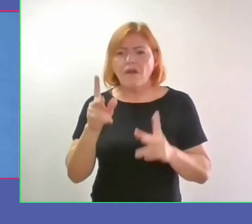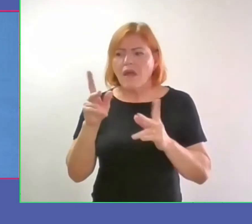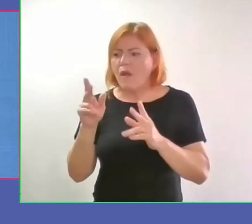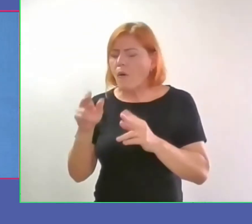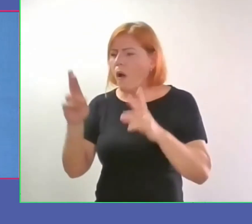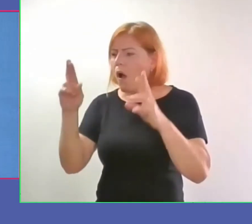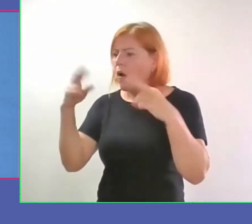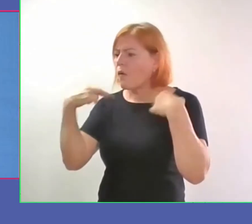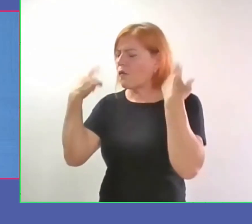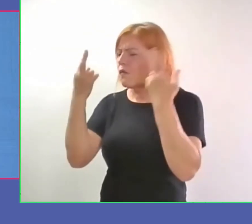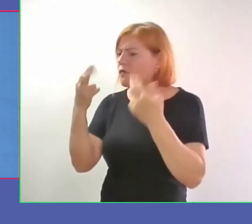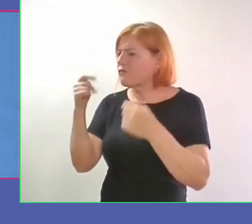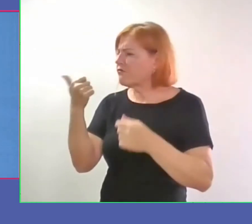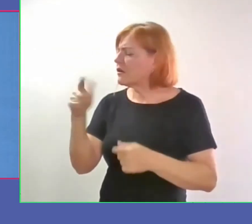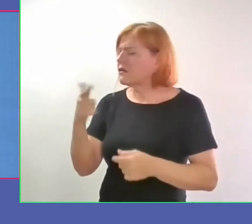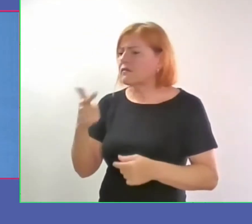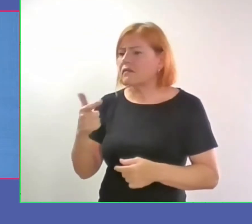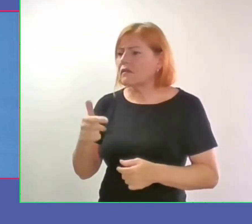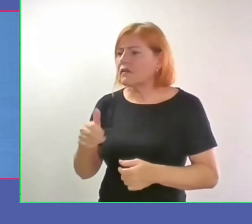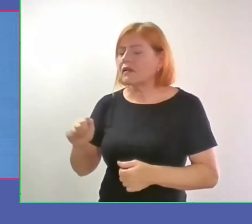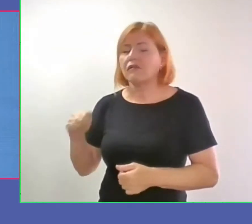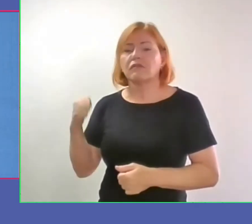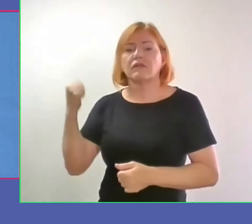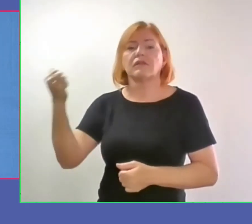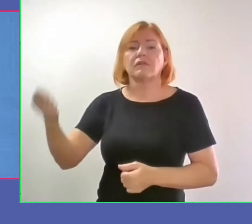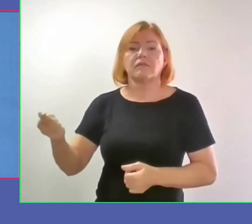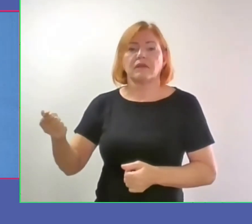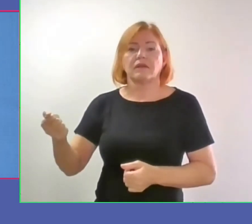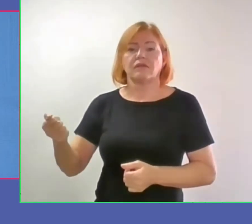as pessoas estavam aflitas,